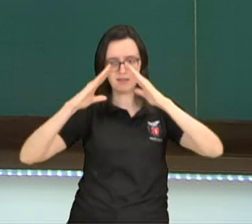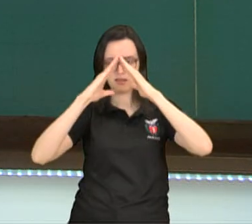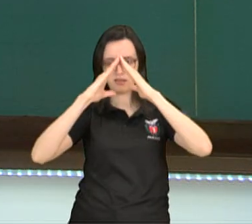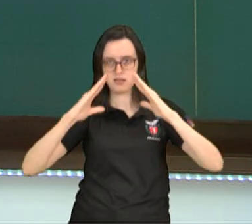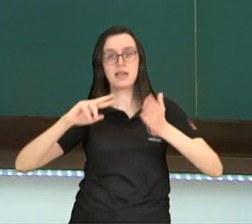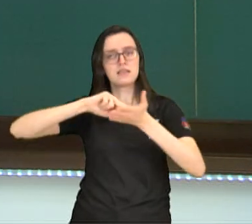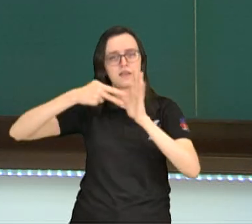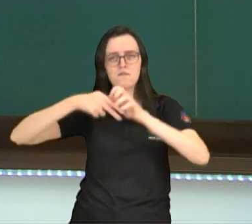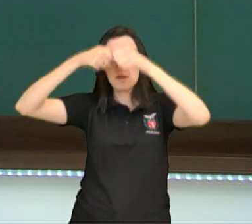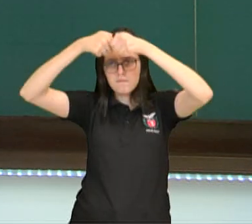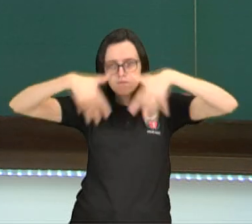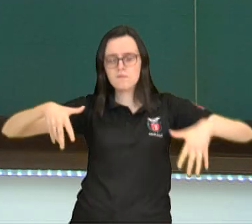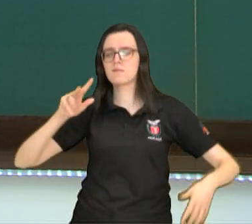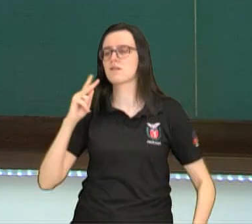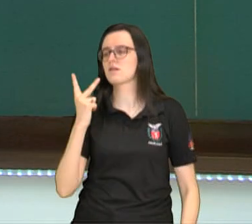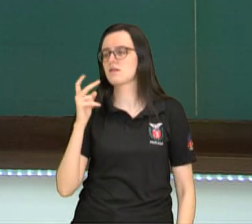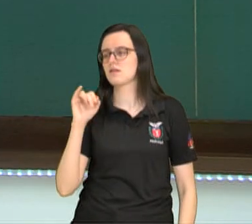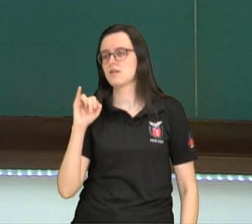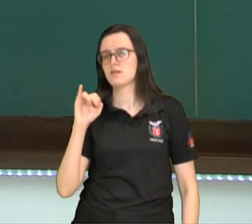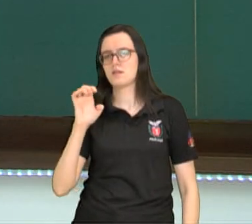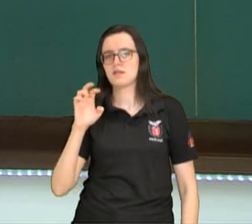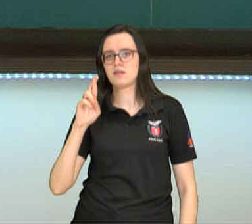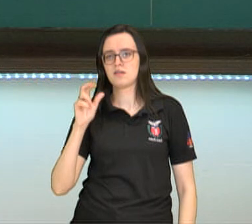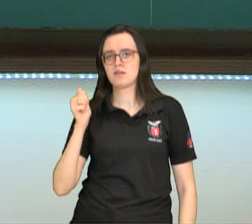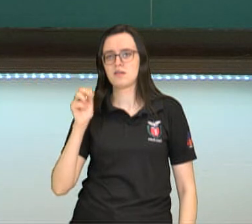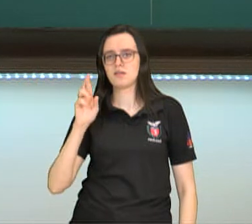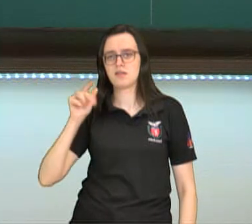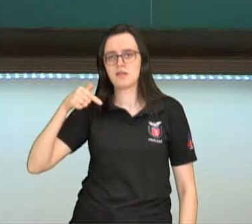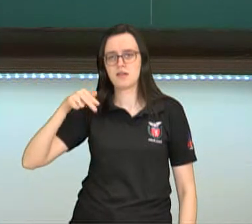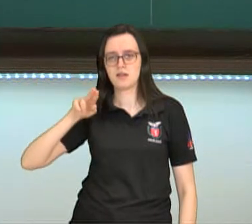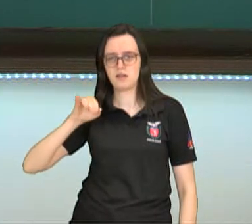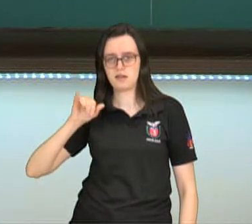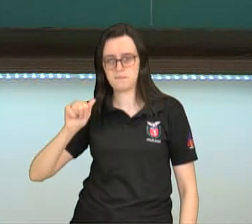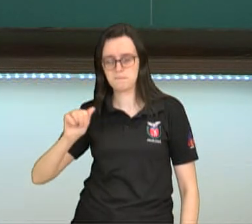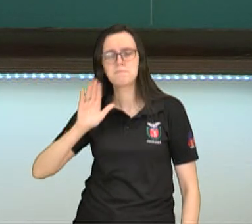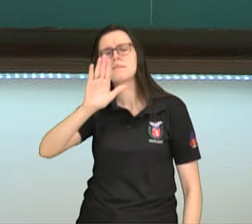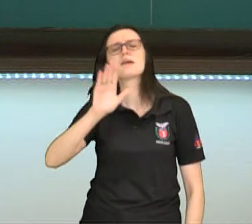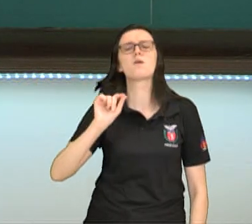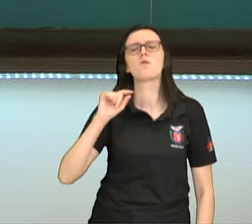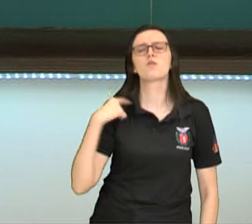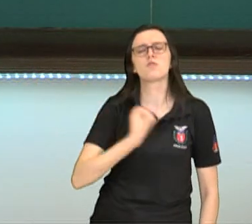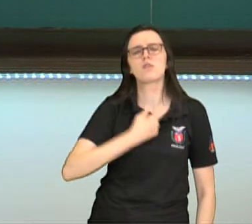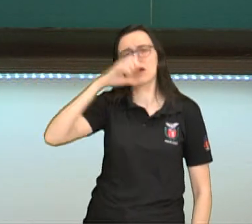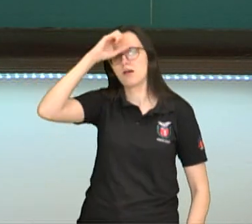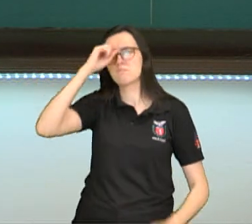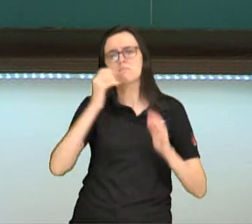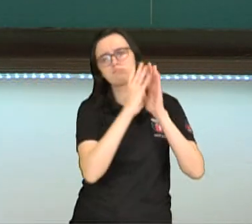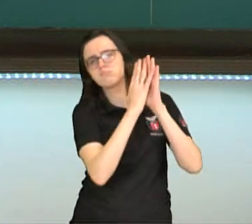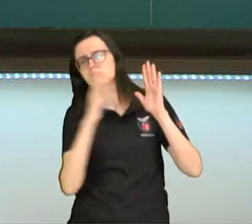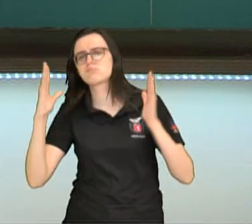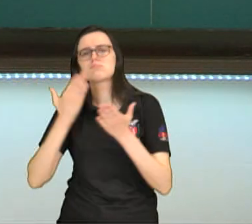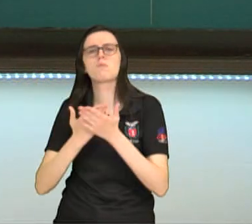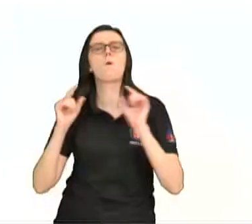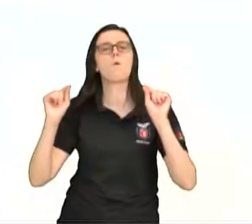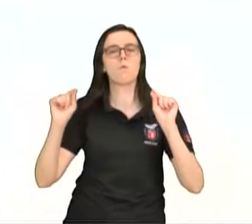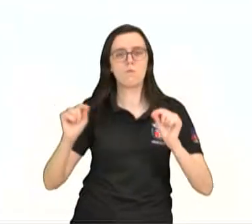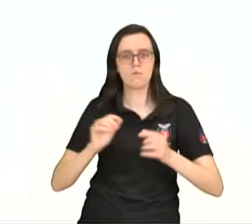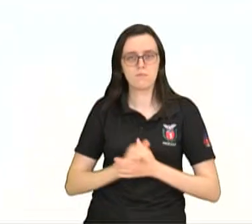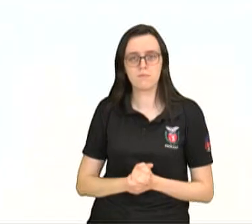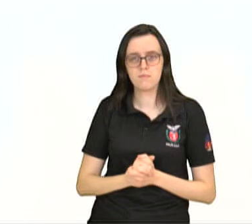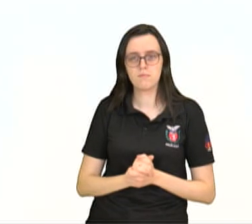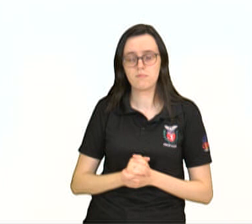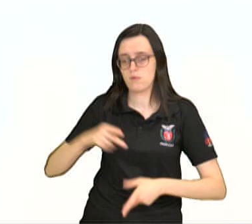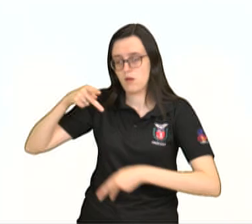uma hierarquia, tá, pessoal? Então, o que a gente viu durante essa aula?